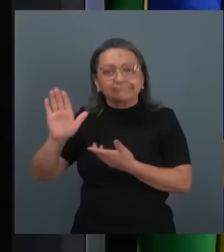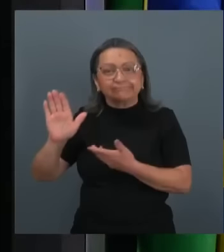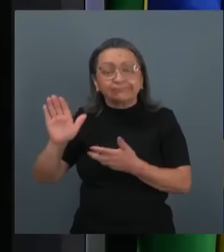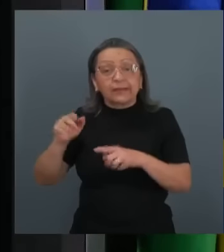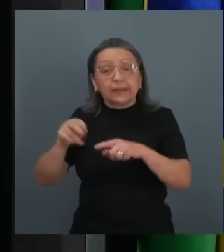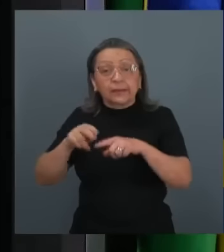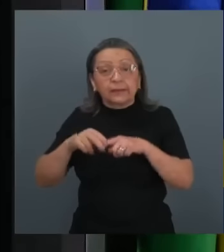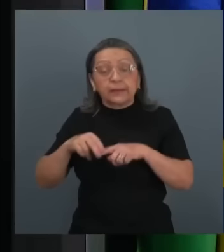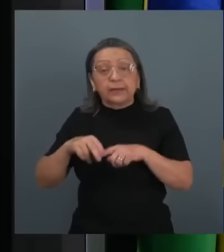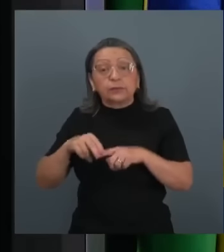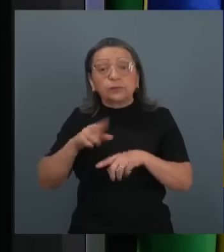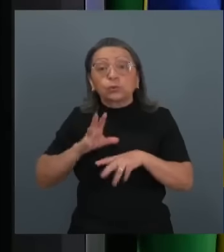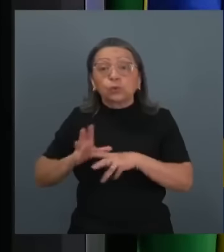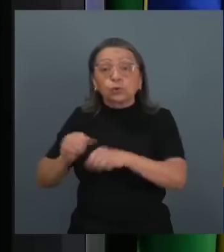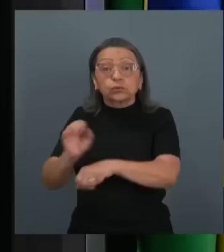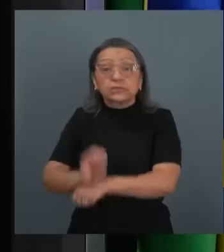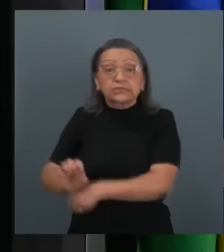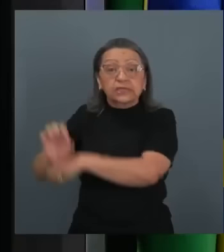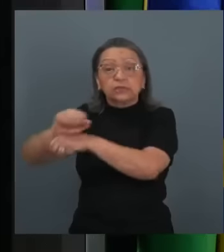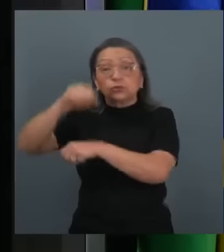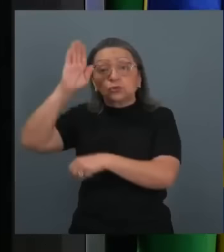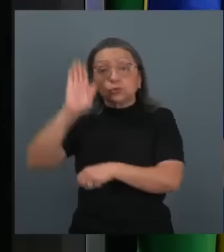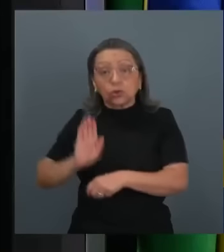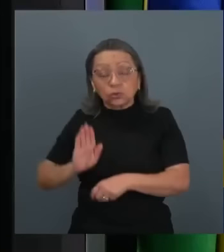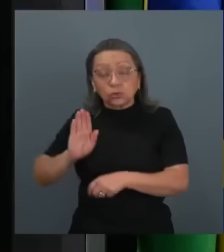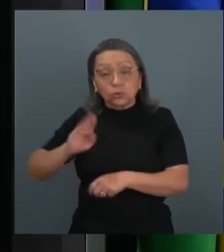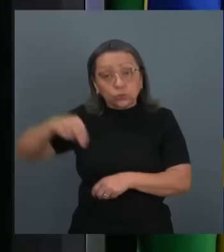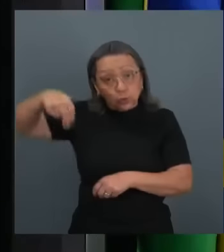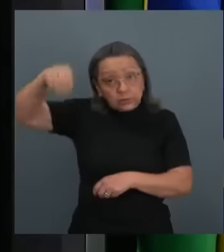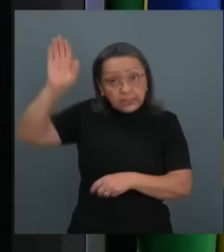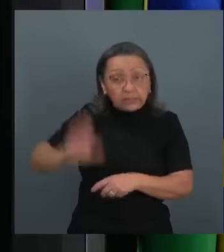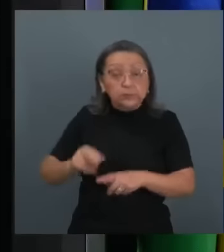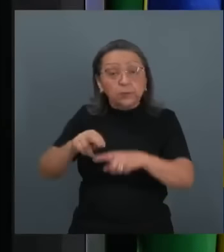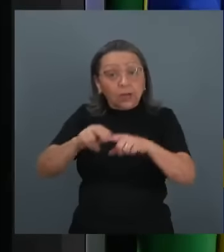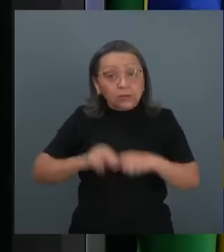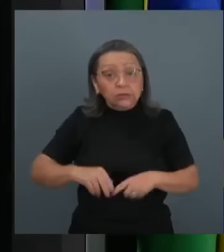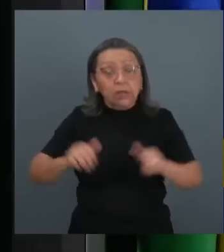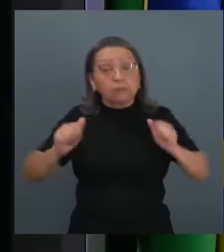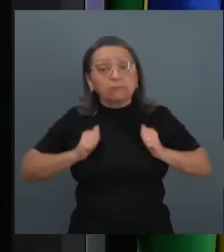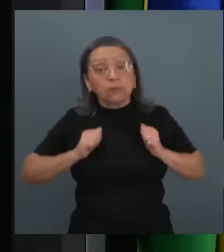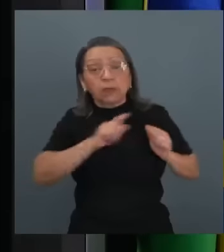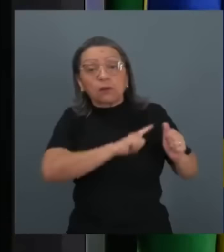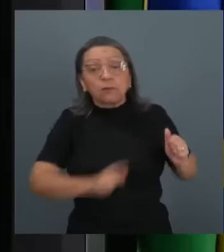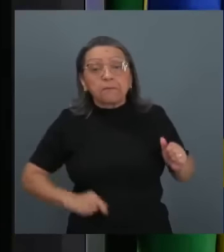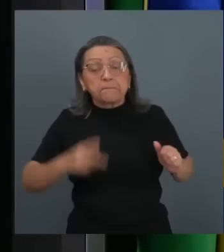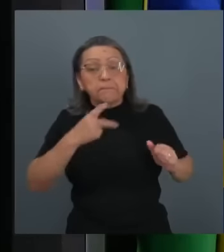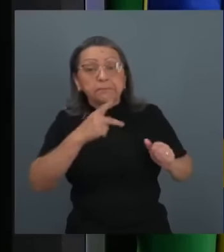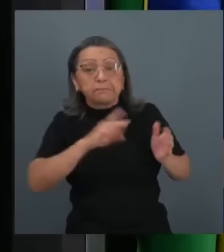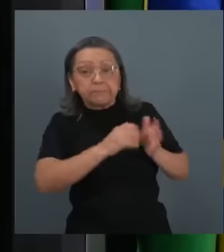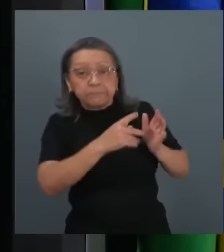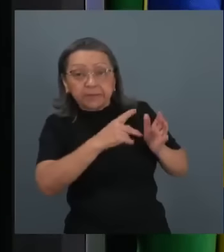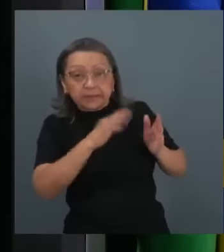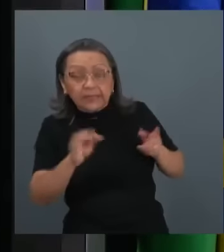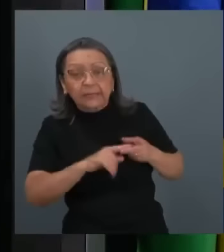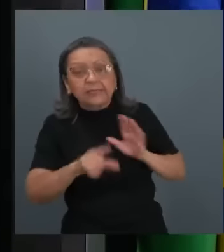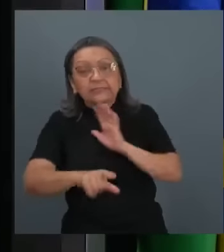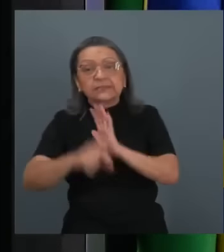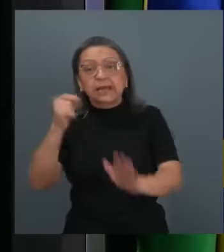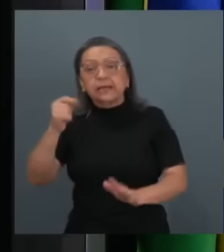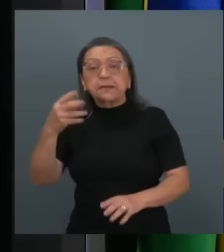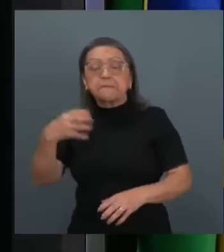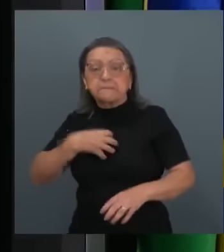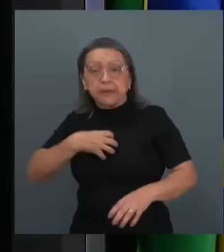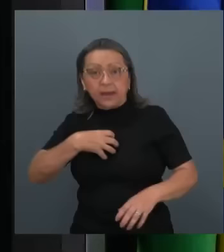Os estados do Nordeste, em função da omissão dos governos do PT, com destaque para a Bahia e o Ceará, o meu Ceará,